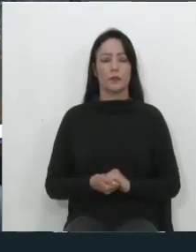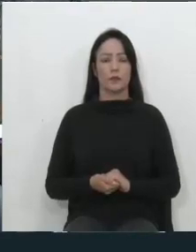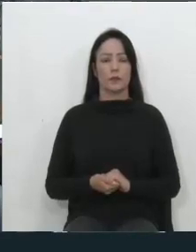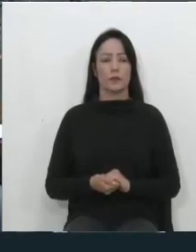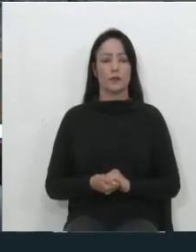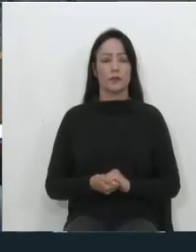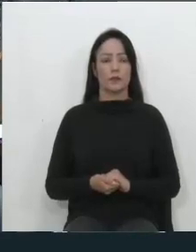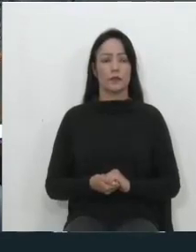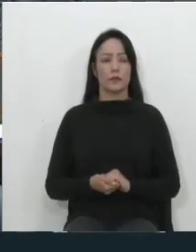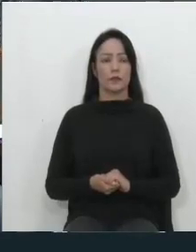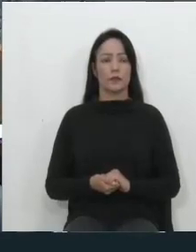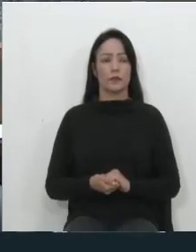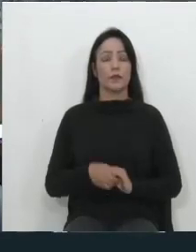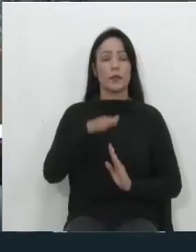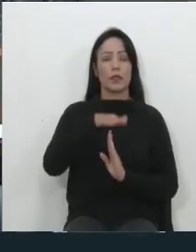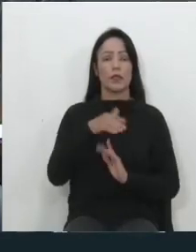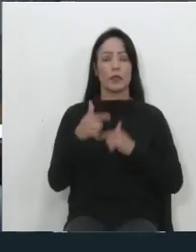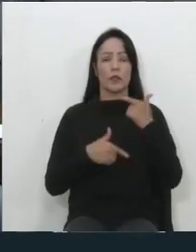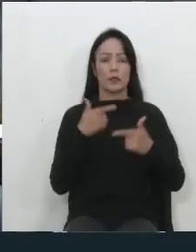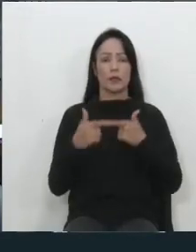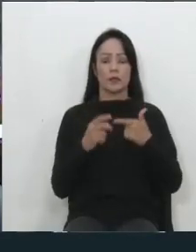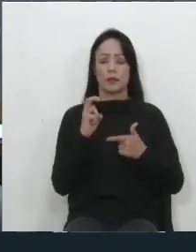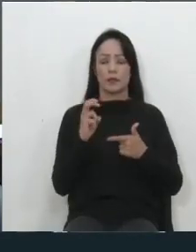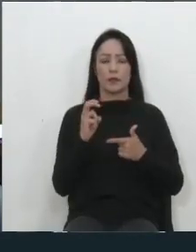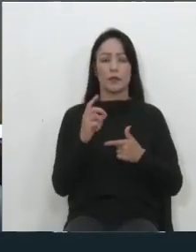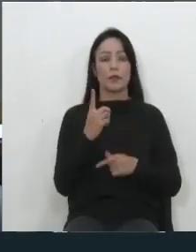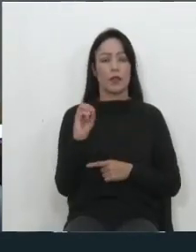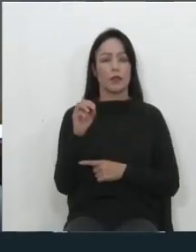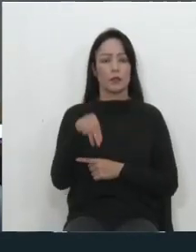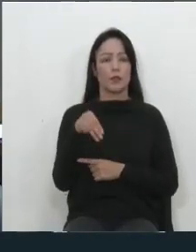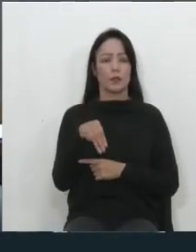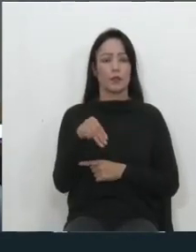Registrado. Suspendo os trabalhos por 10 minutos.